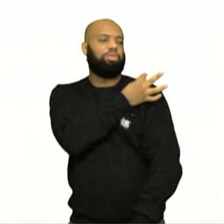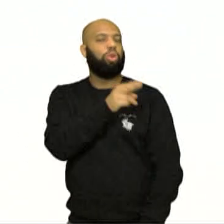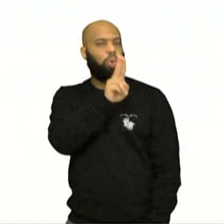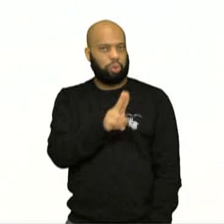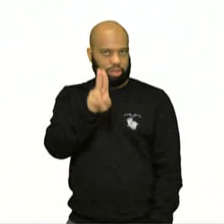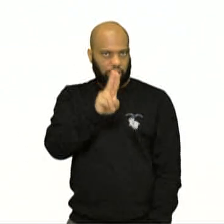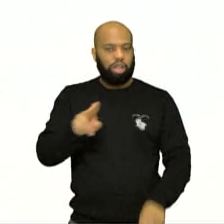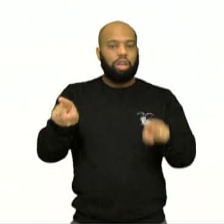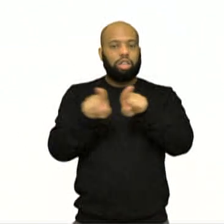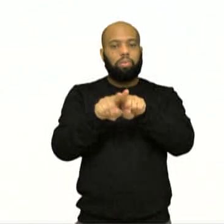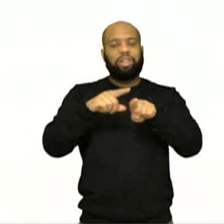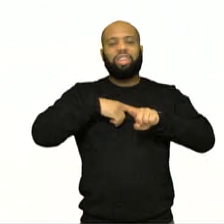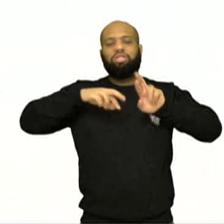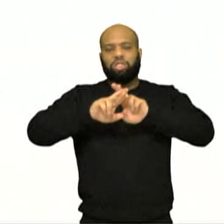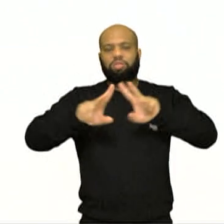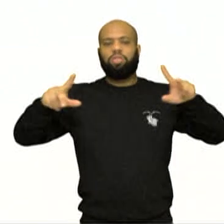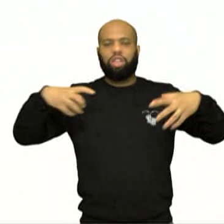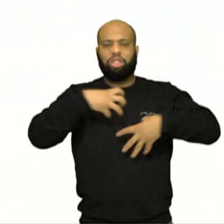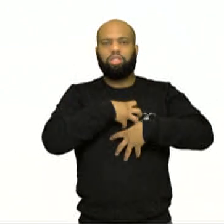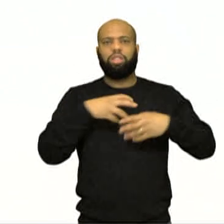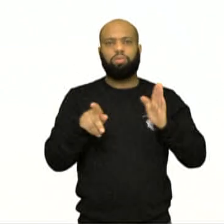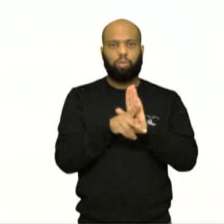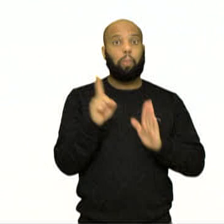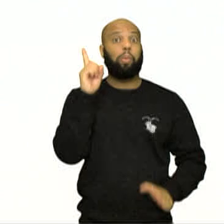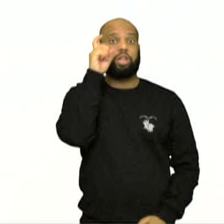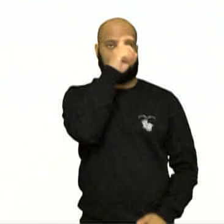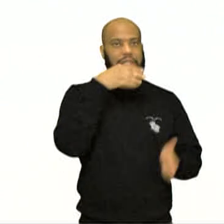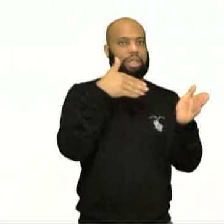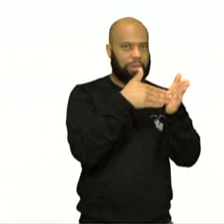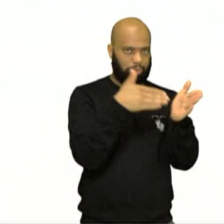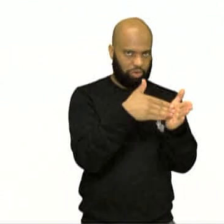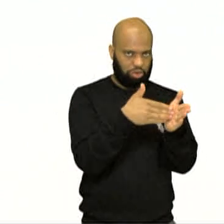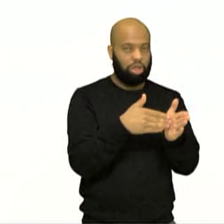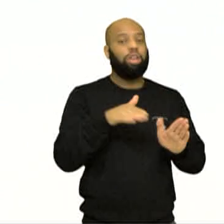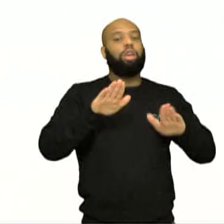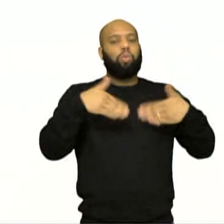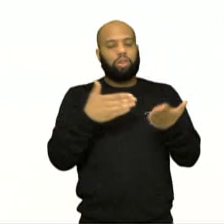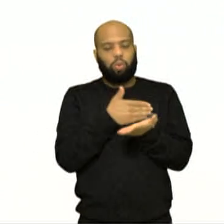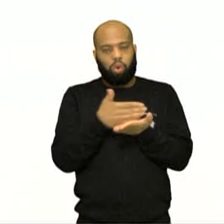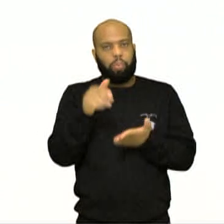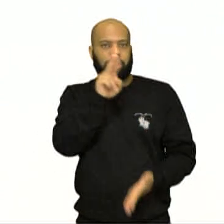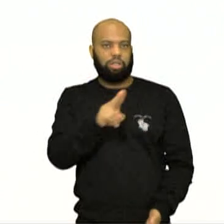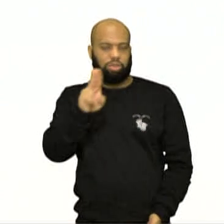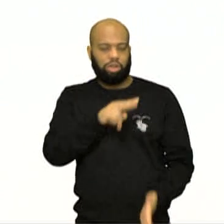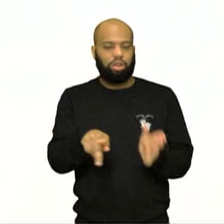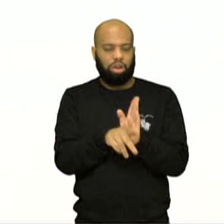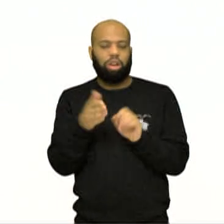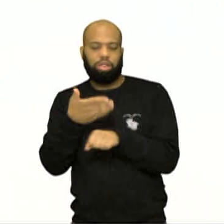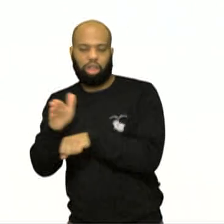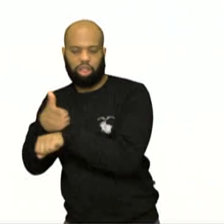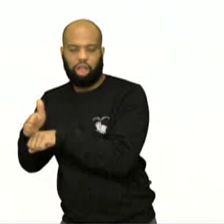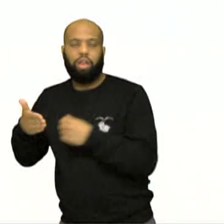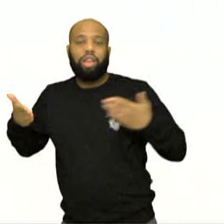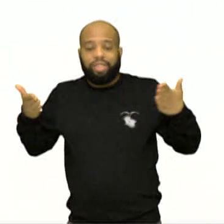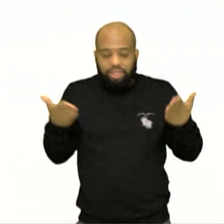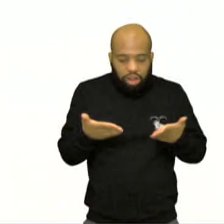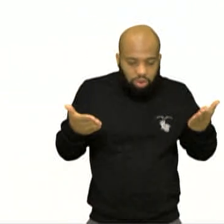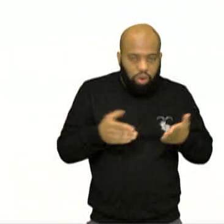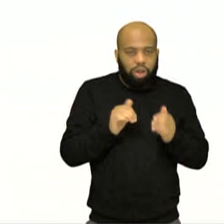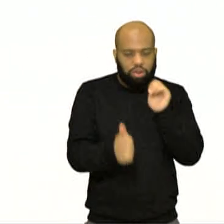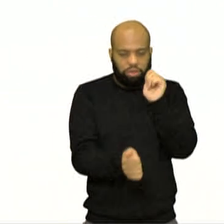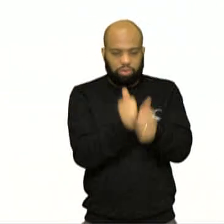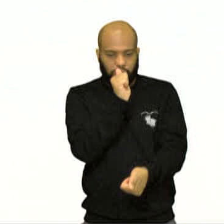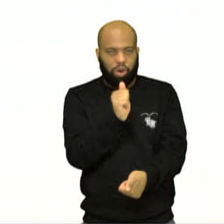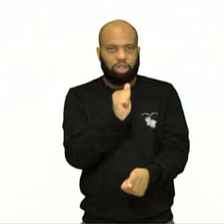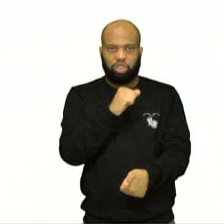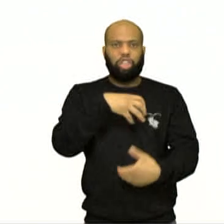com diferentes níveis de dificuldade. Inicialmente utilizada como treinamento, hoje é um esporte com